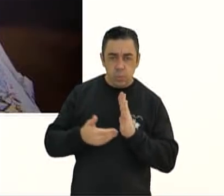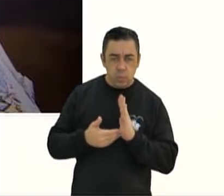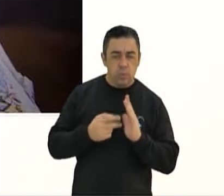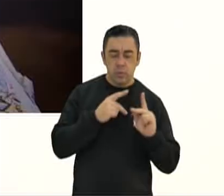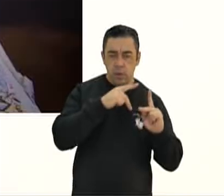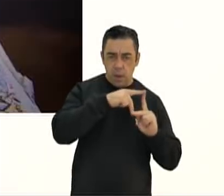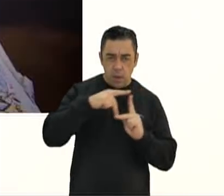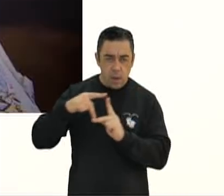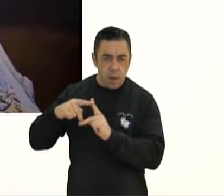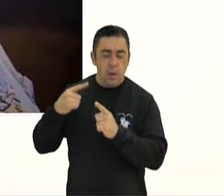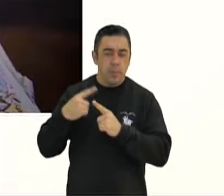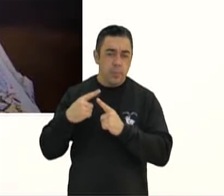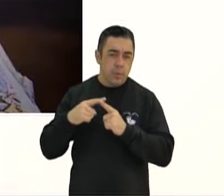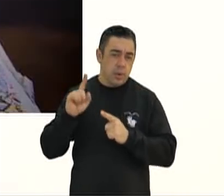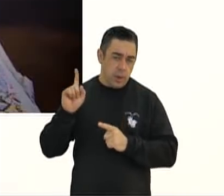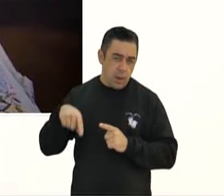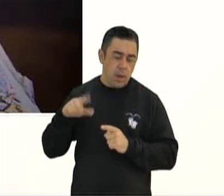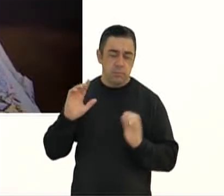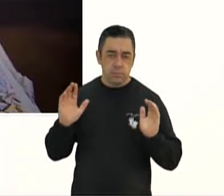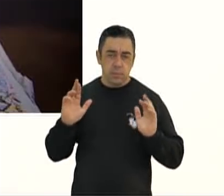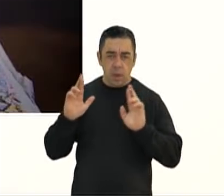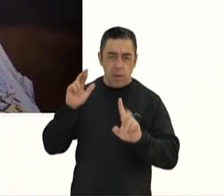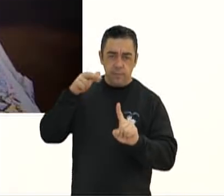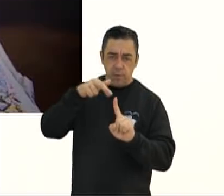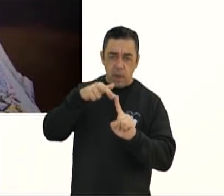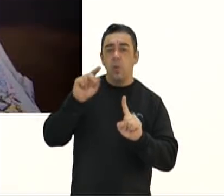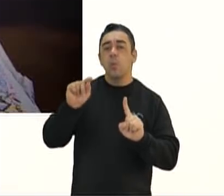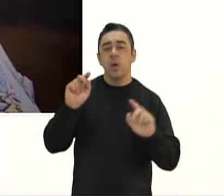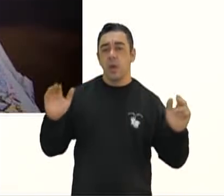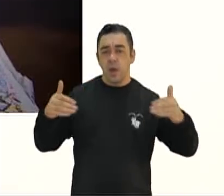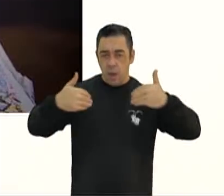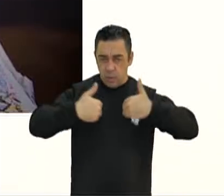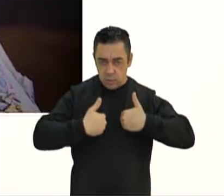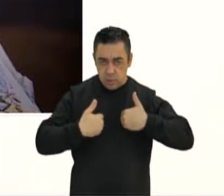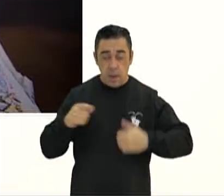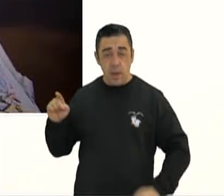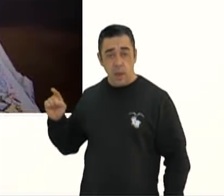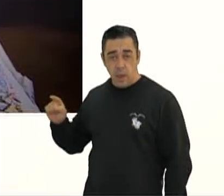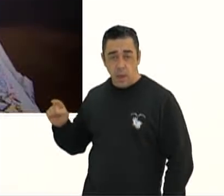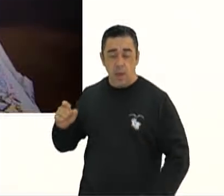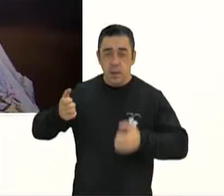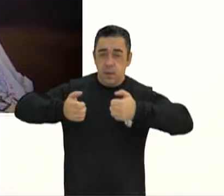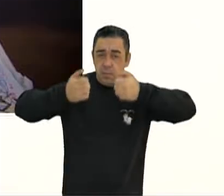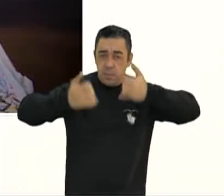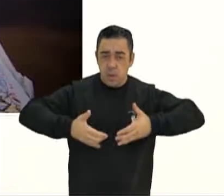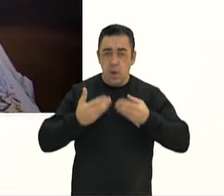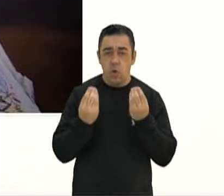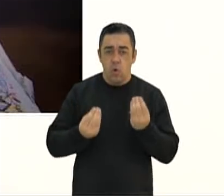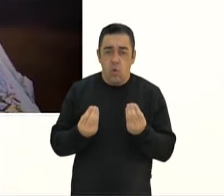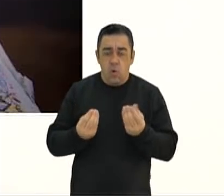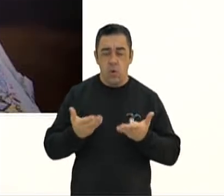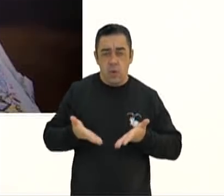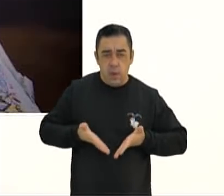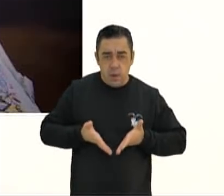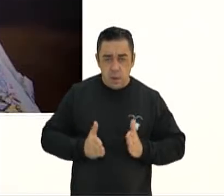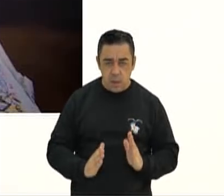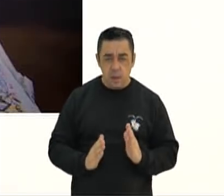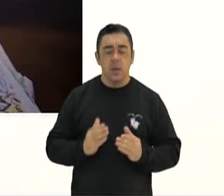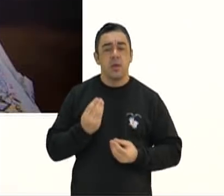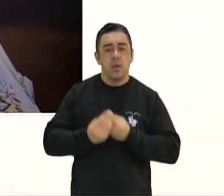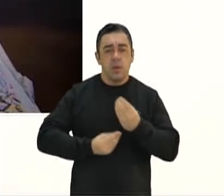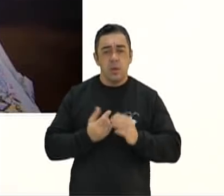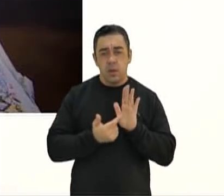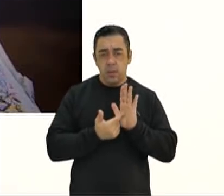referência ao autismo. E essa aqui é bem a tira que explica o nascimento, assim, né, que o Murilo não